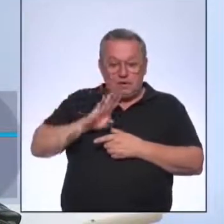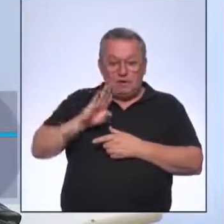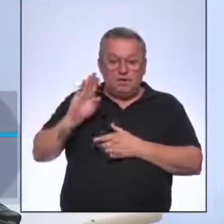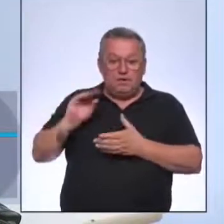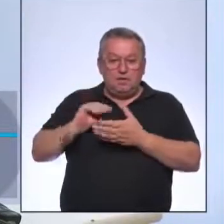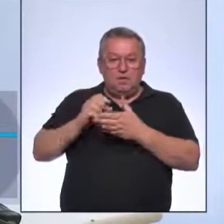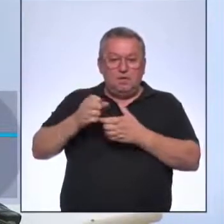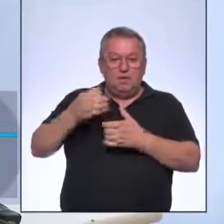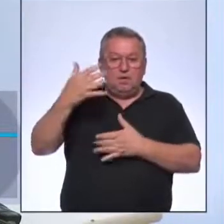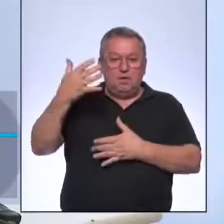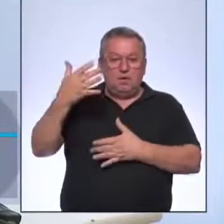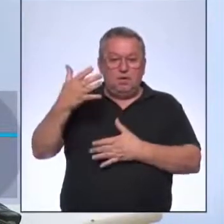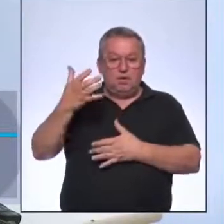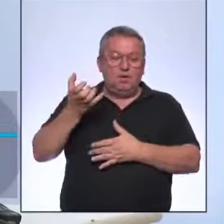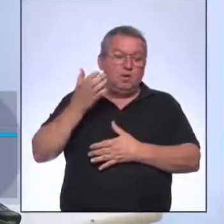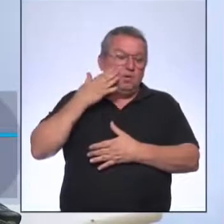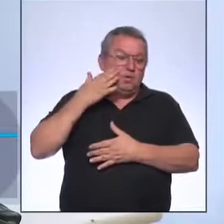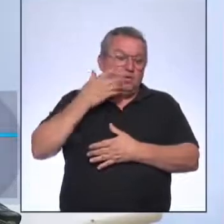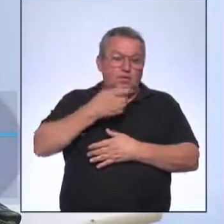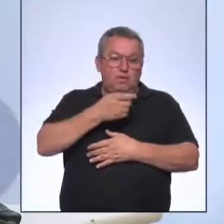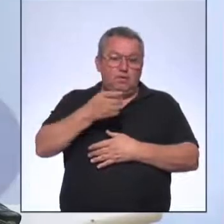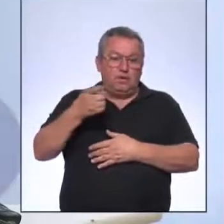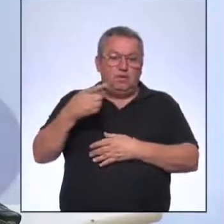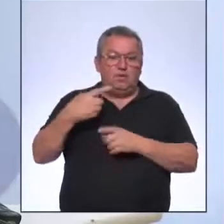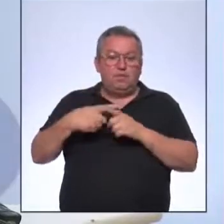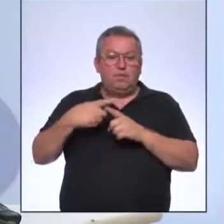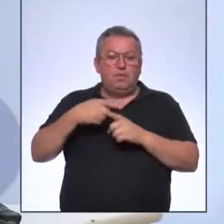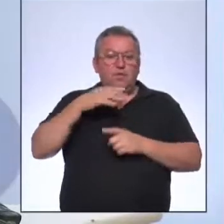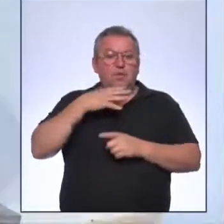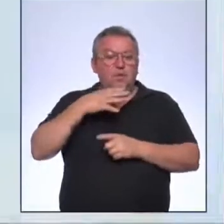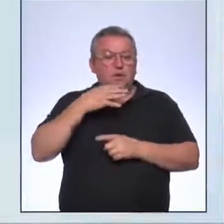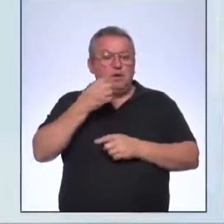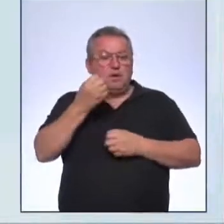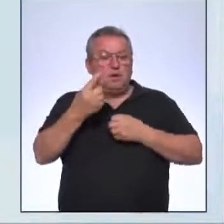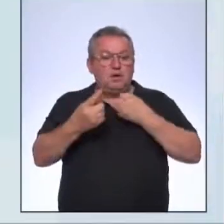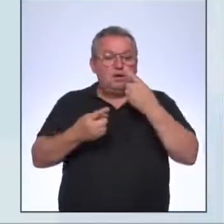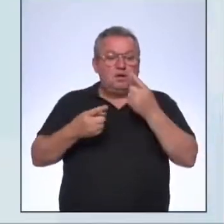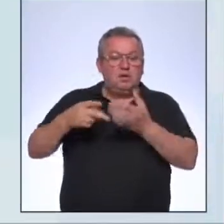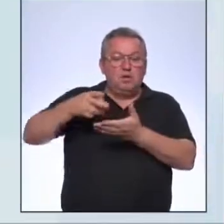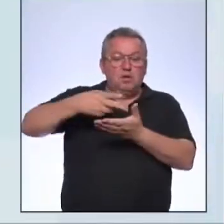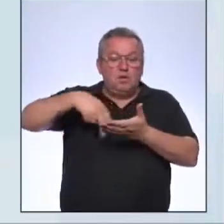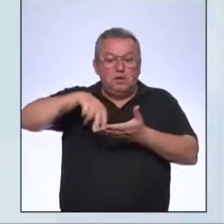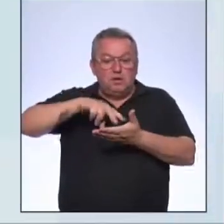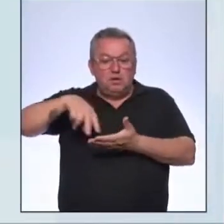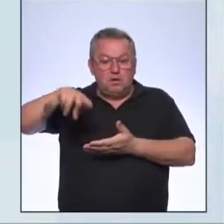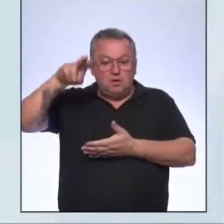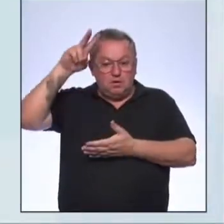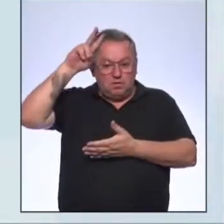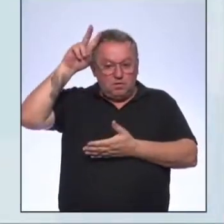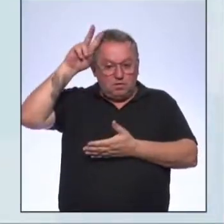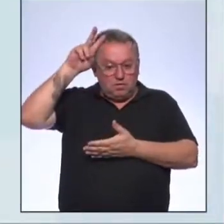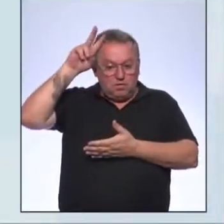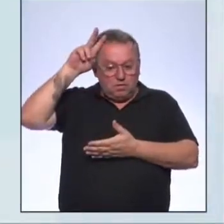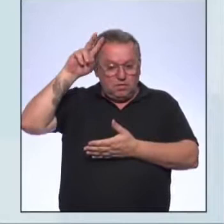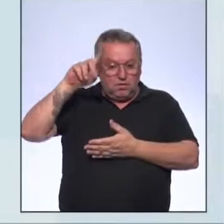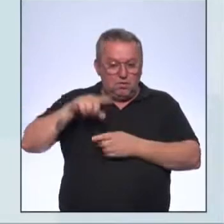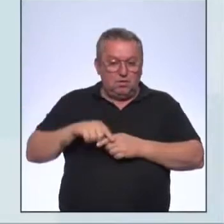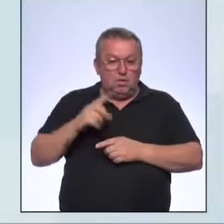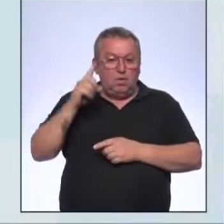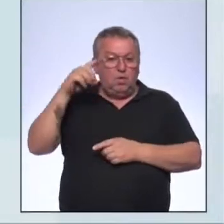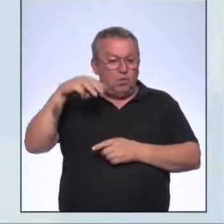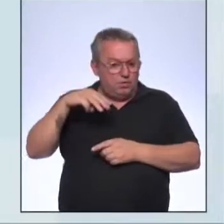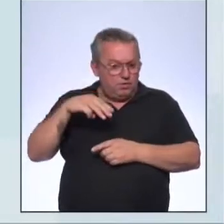chat. Eu queria saber de vocês se vocês conhecem alguma dança indígena. Conta aqui, só que dessa vez eu vou deixar só